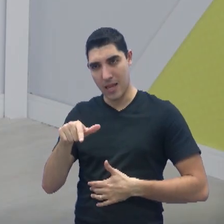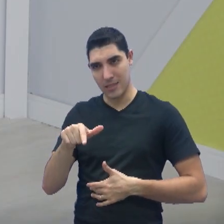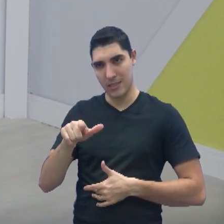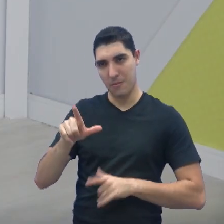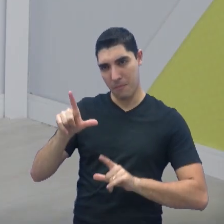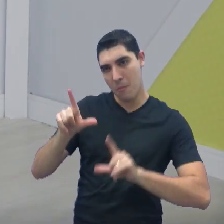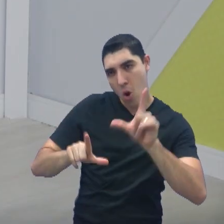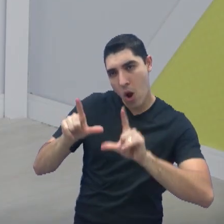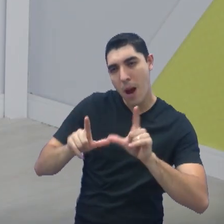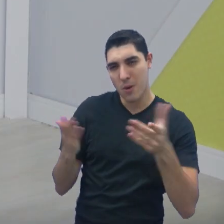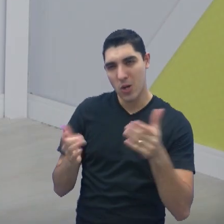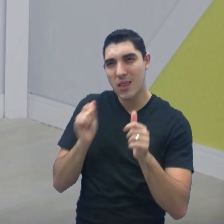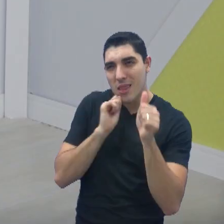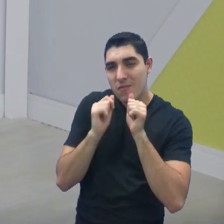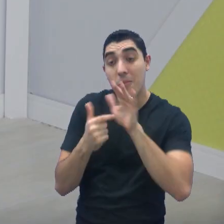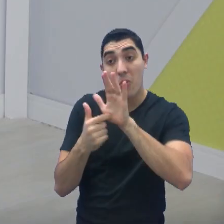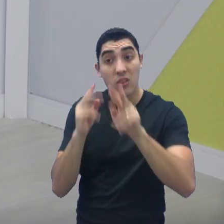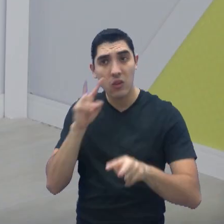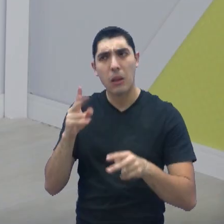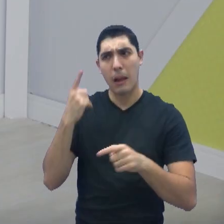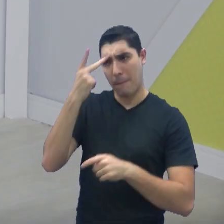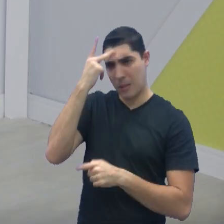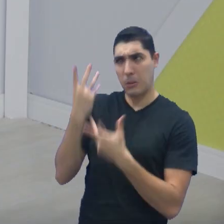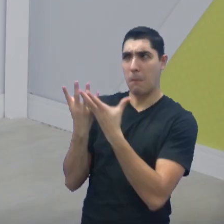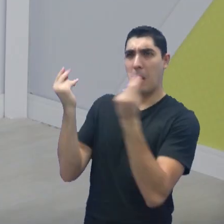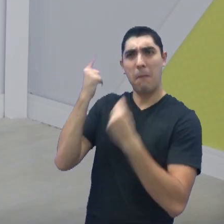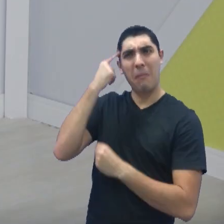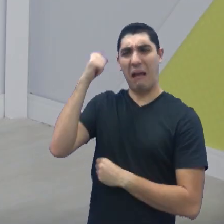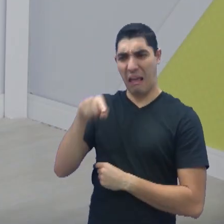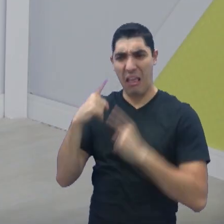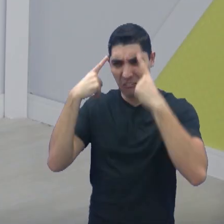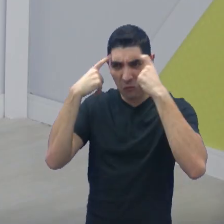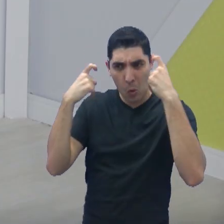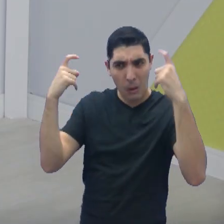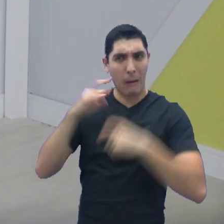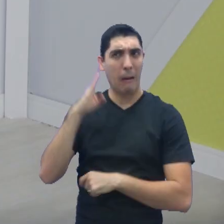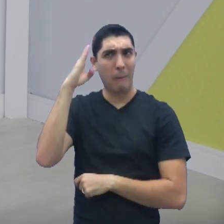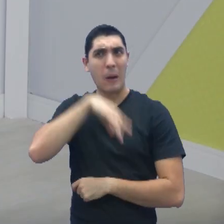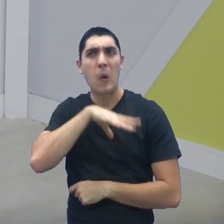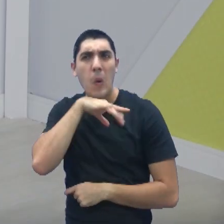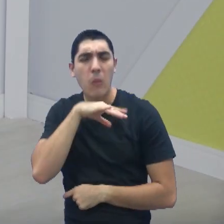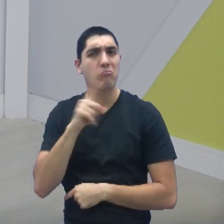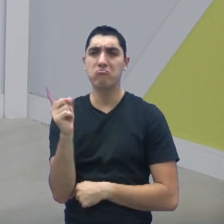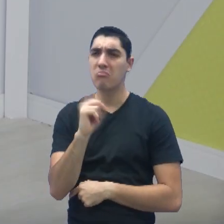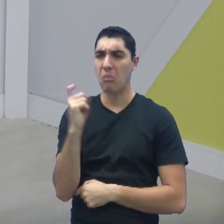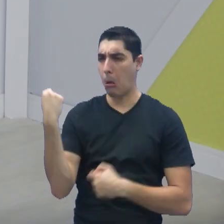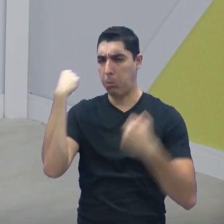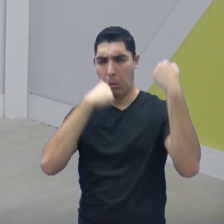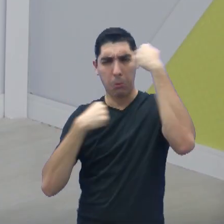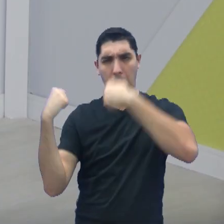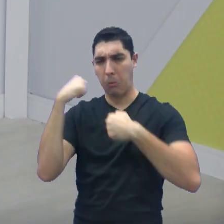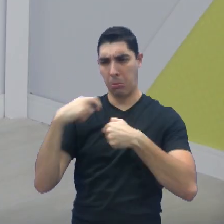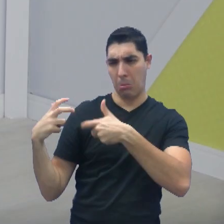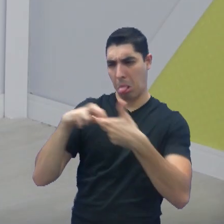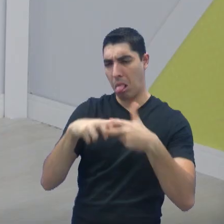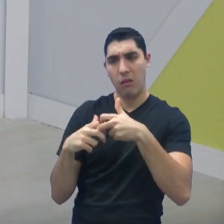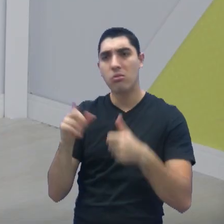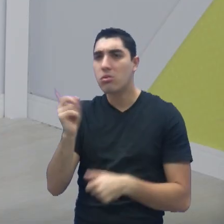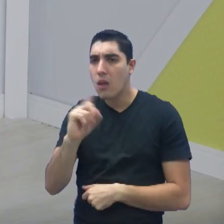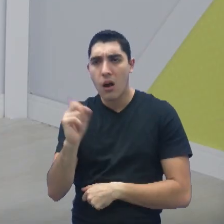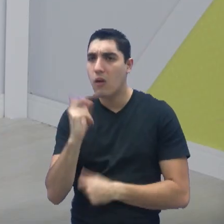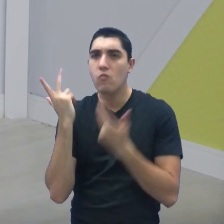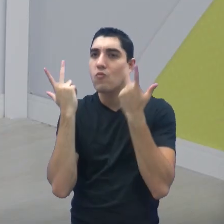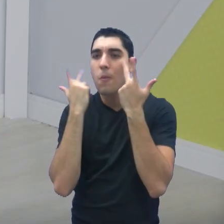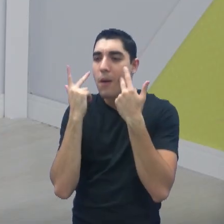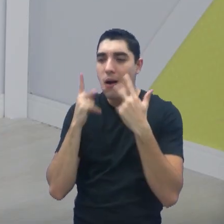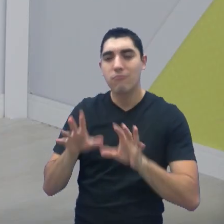desmistificar um pouco, né, da violência que muitos acham que existe nessas modalidades esportivas das artes